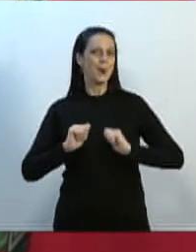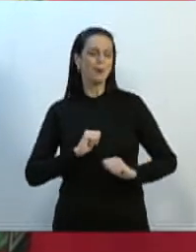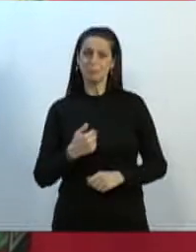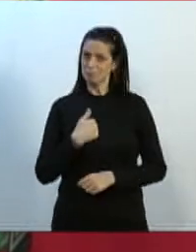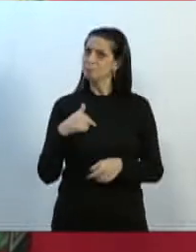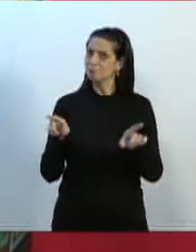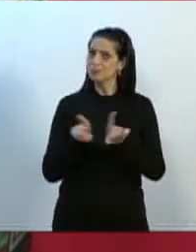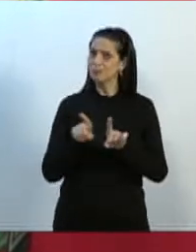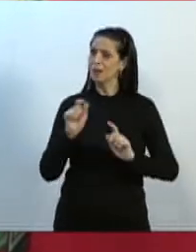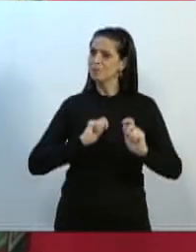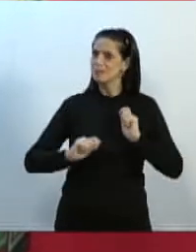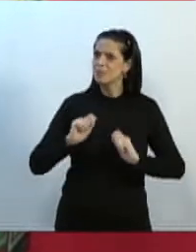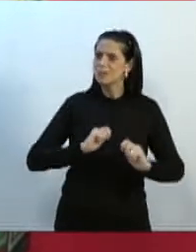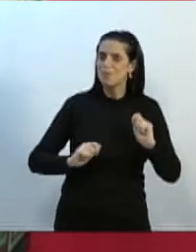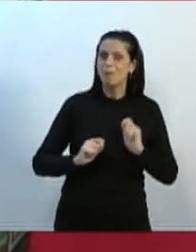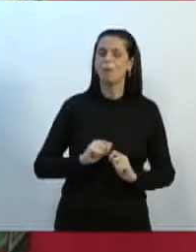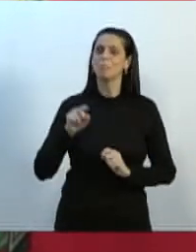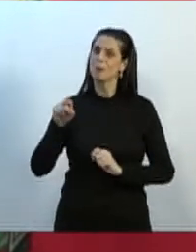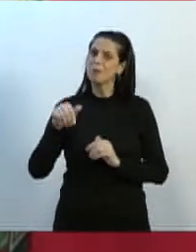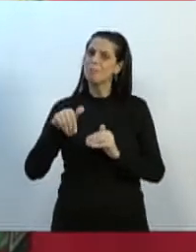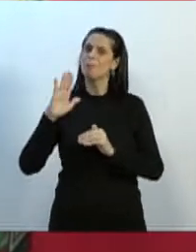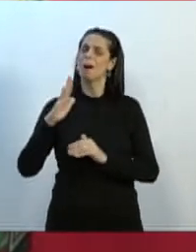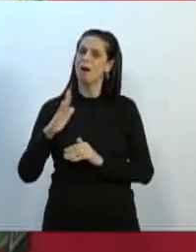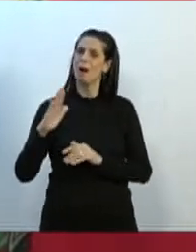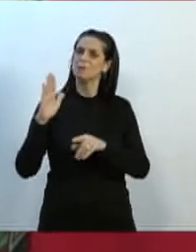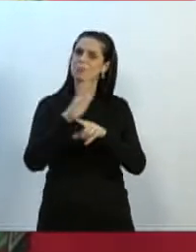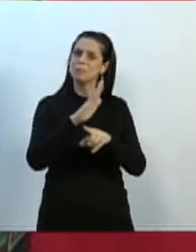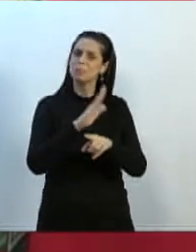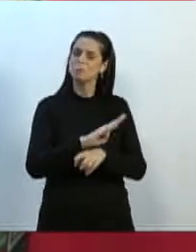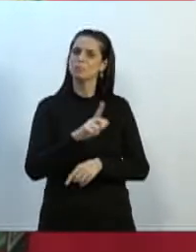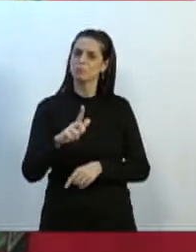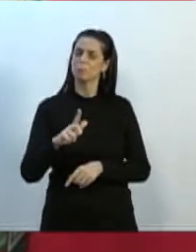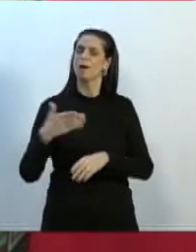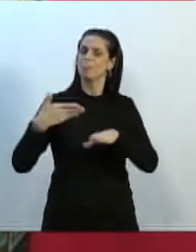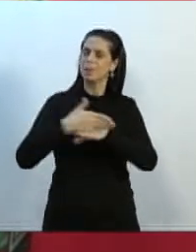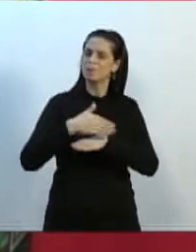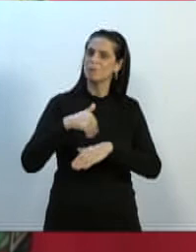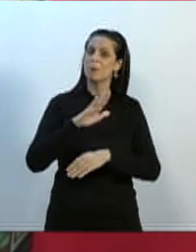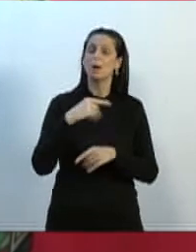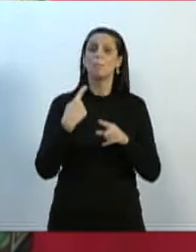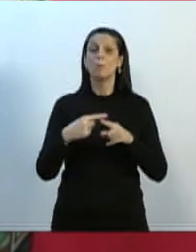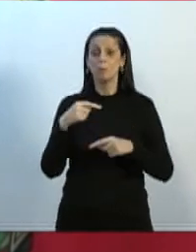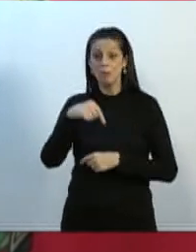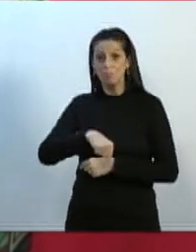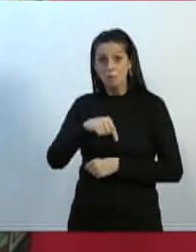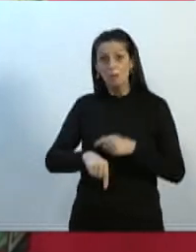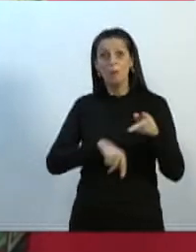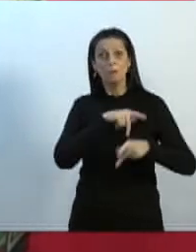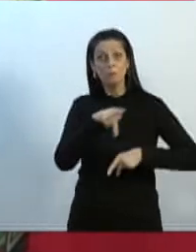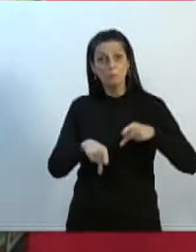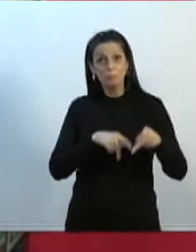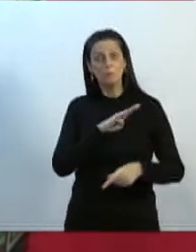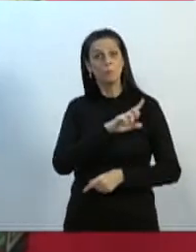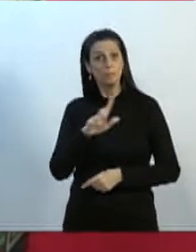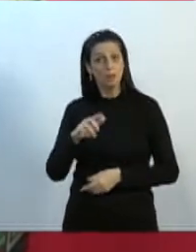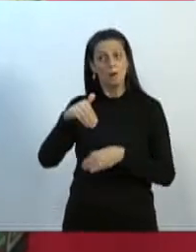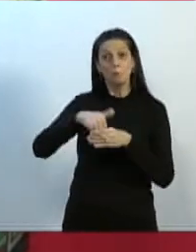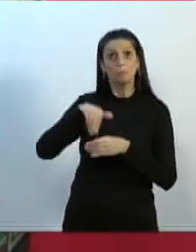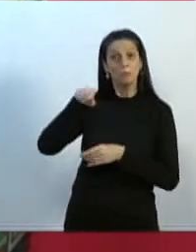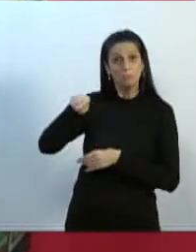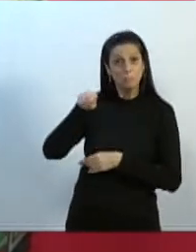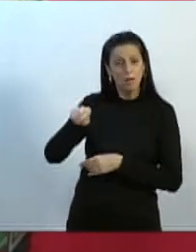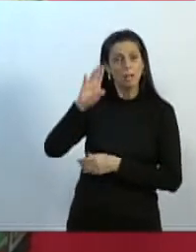essa participação mais efetiva do governo do estado, retribuindo ao povo catarinense toda